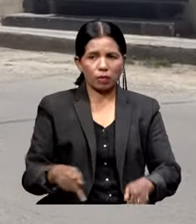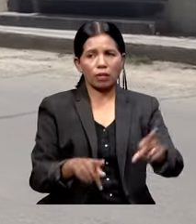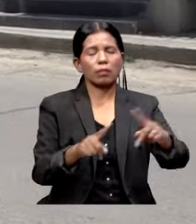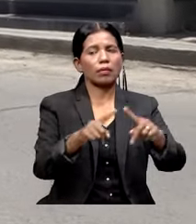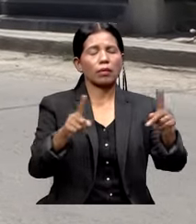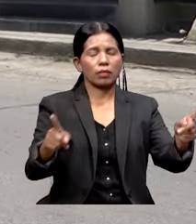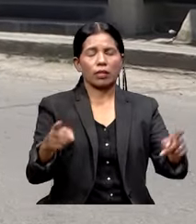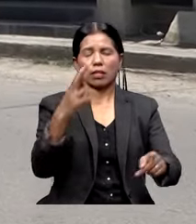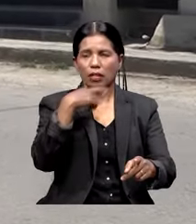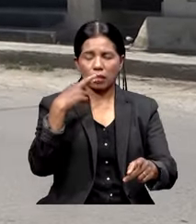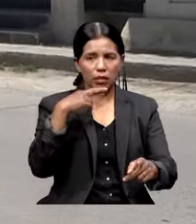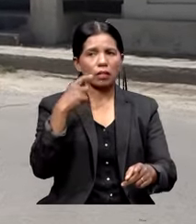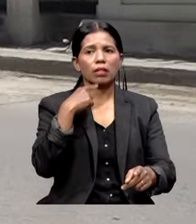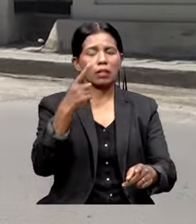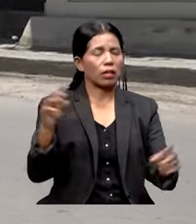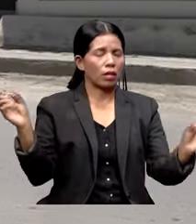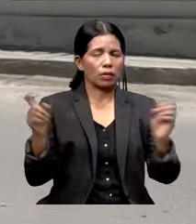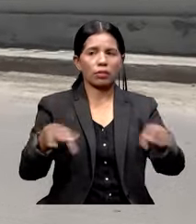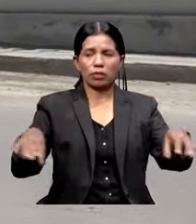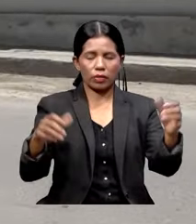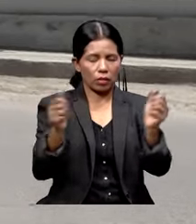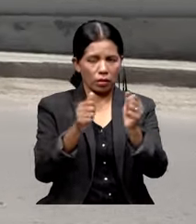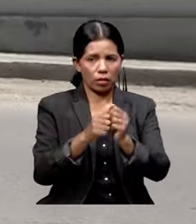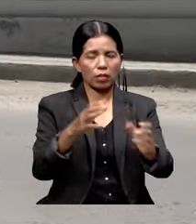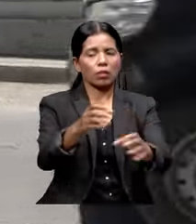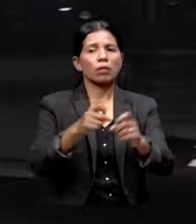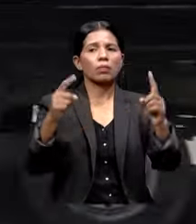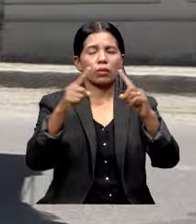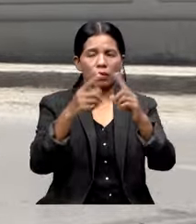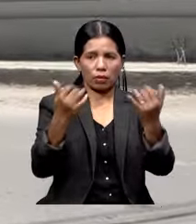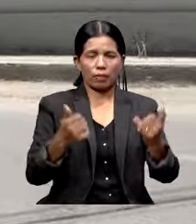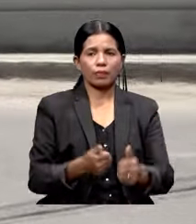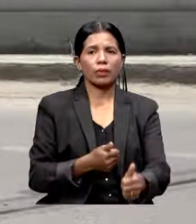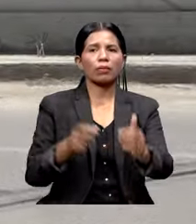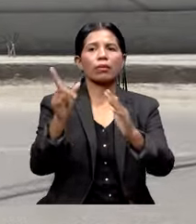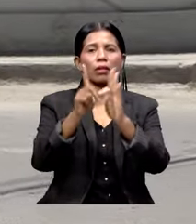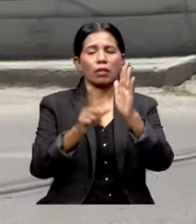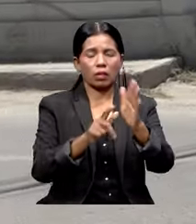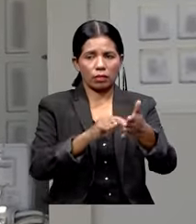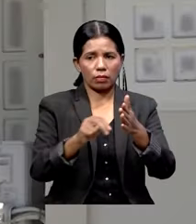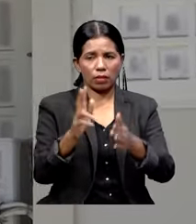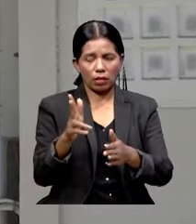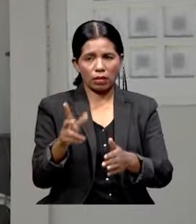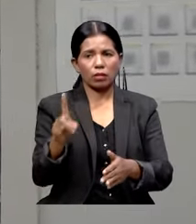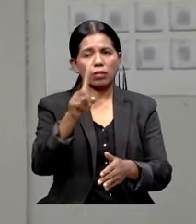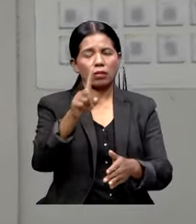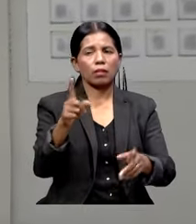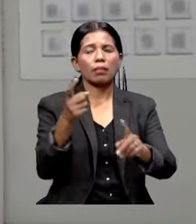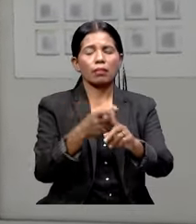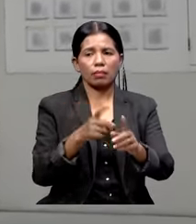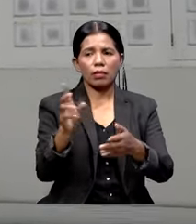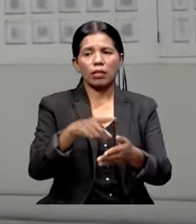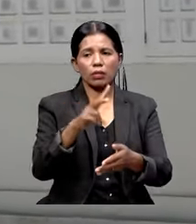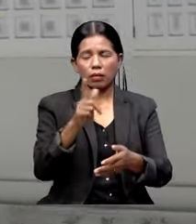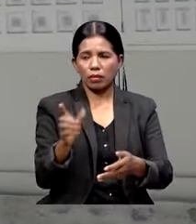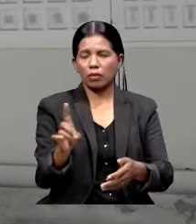em restaurante refere la coi coopera no la coi sopo to agora tuir lei número to no lo recintolo barra rio rua san lo